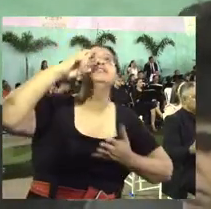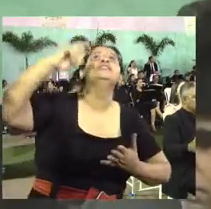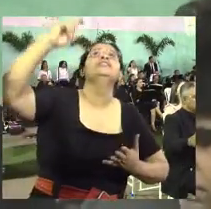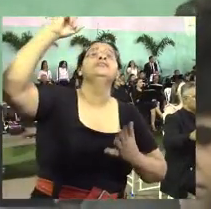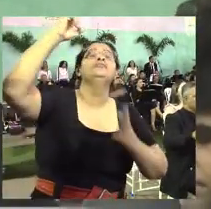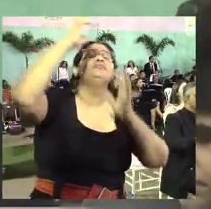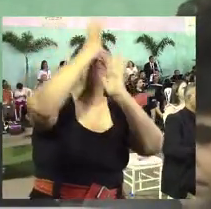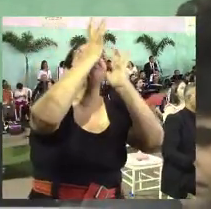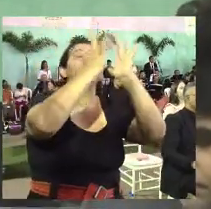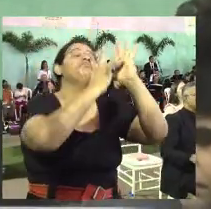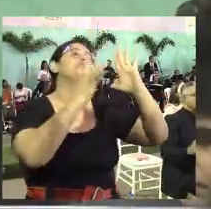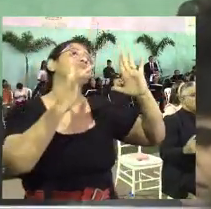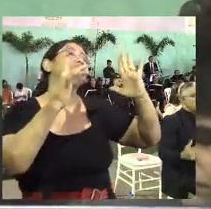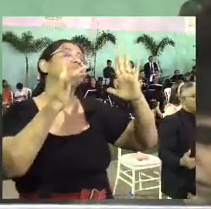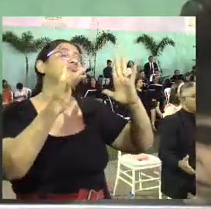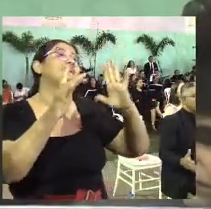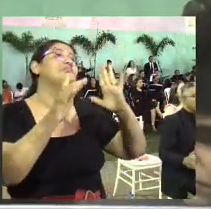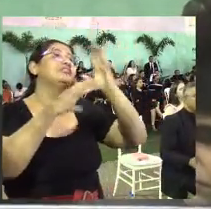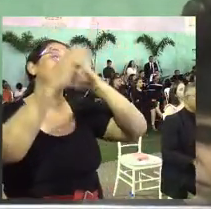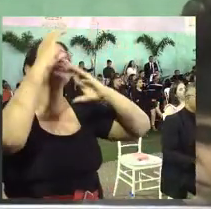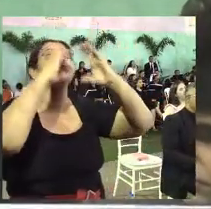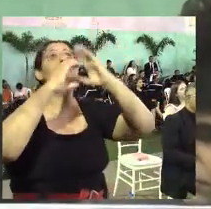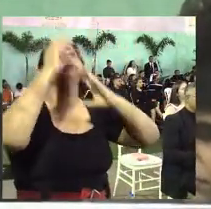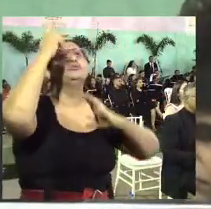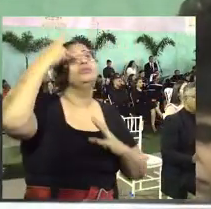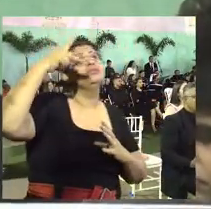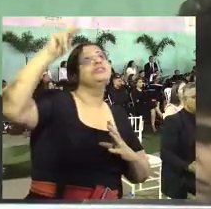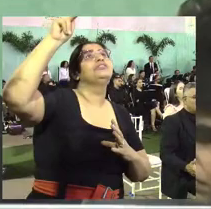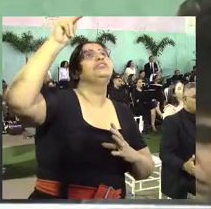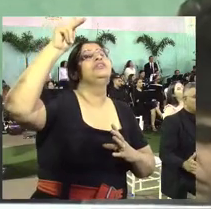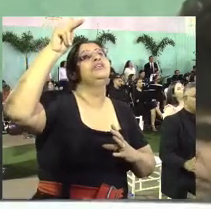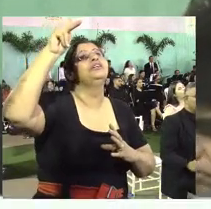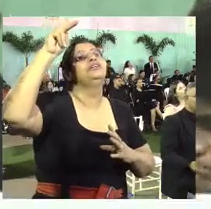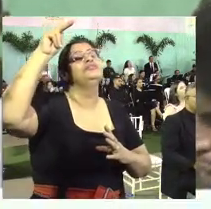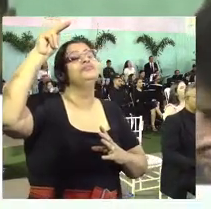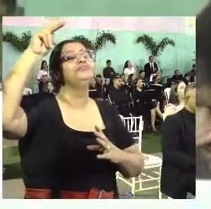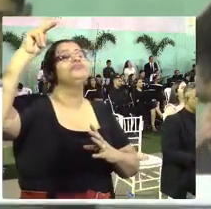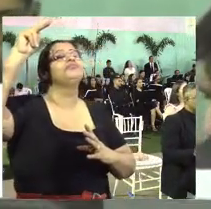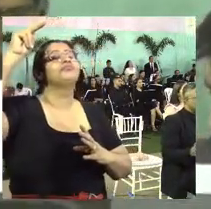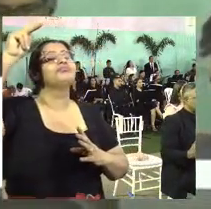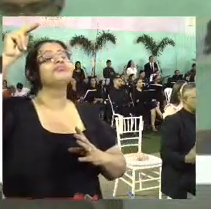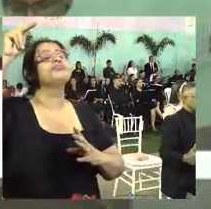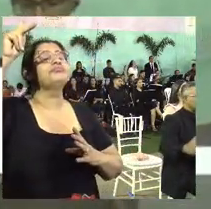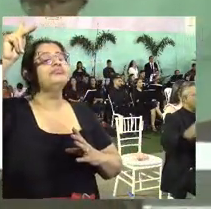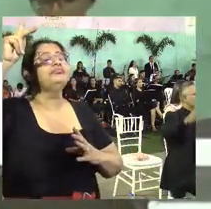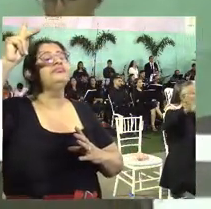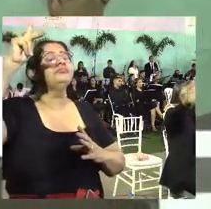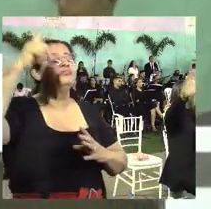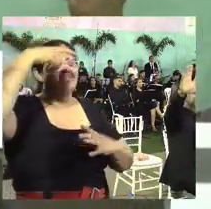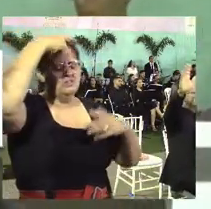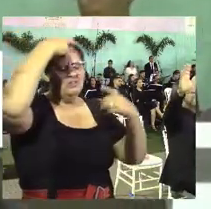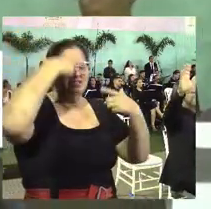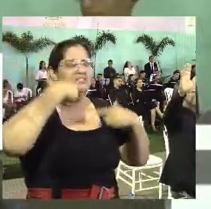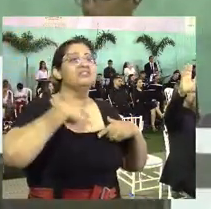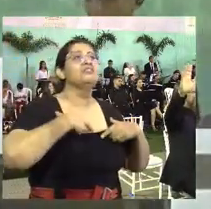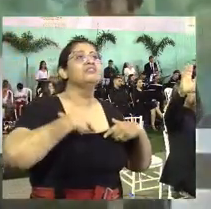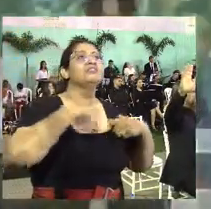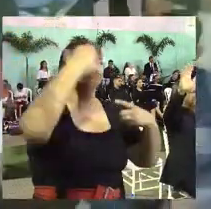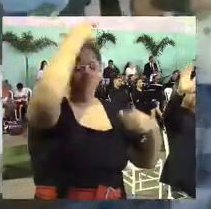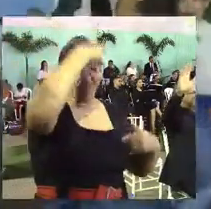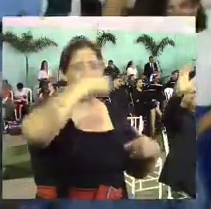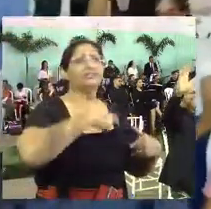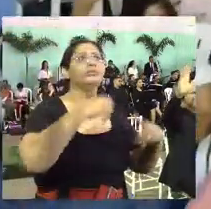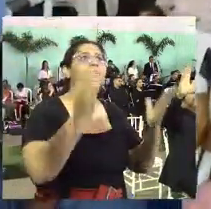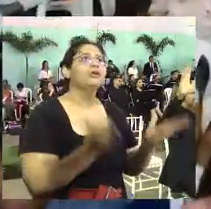Jesus para ti toda honra toda glória se nós nos vestimos é pra te adorar